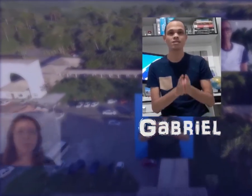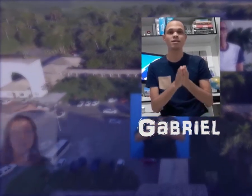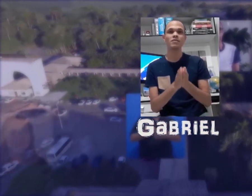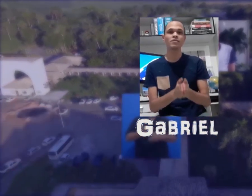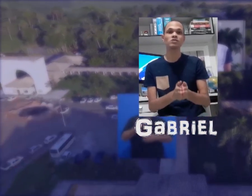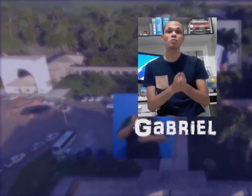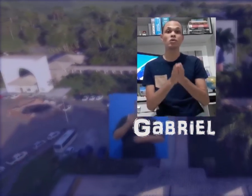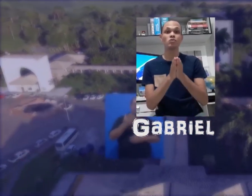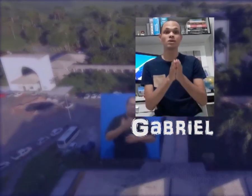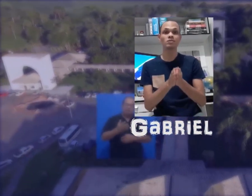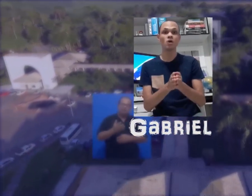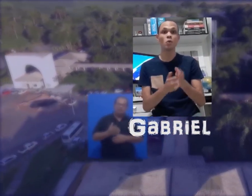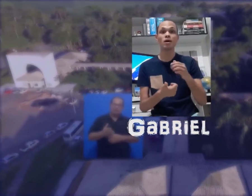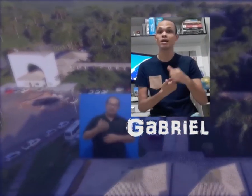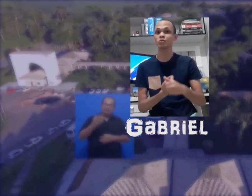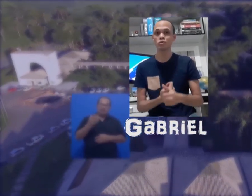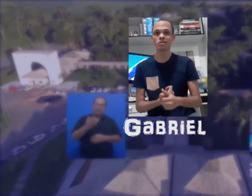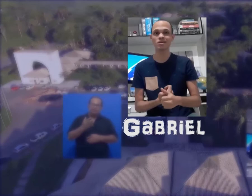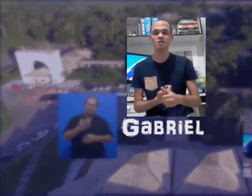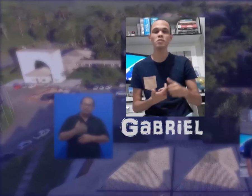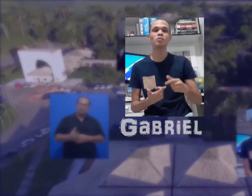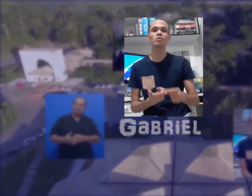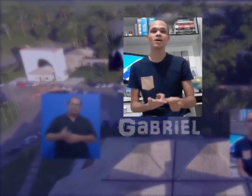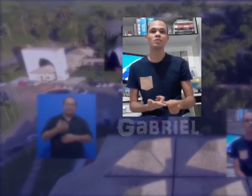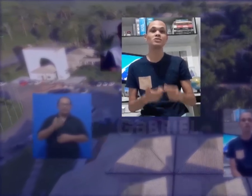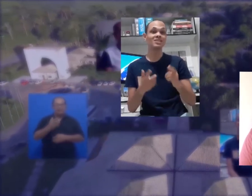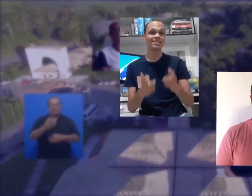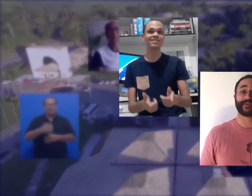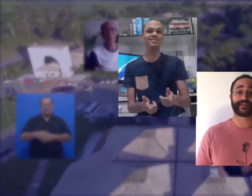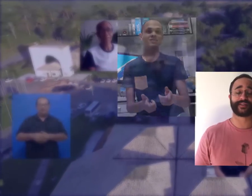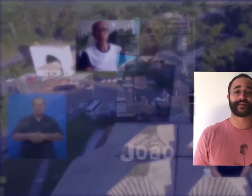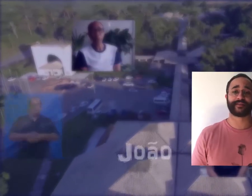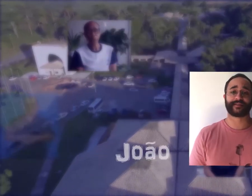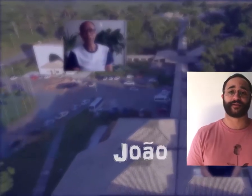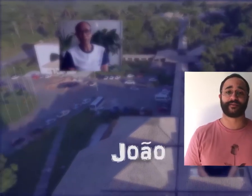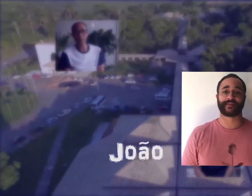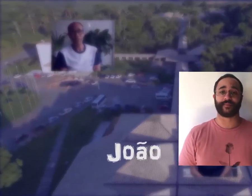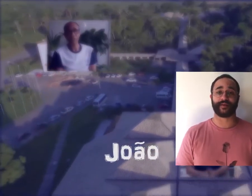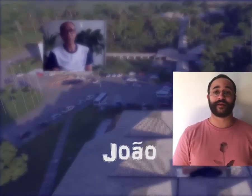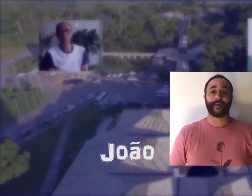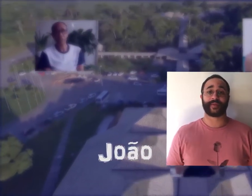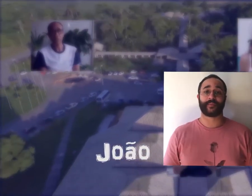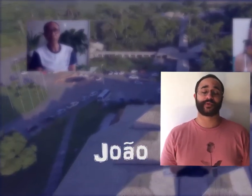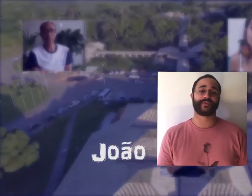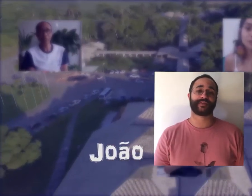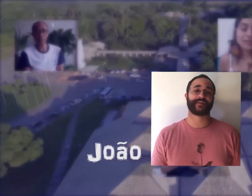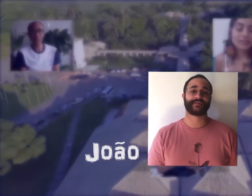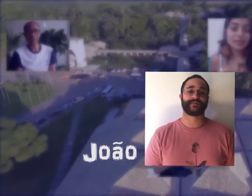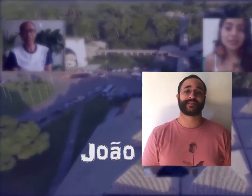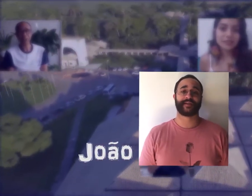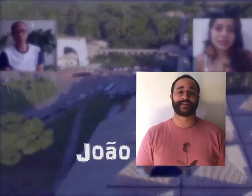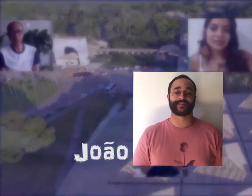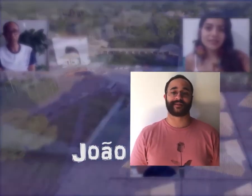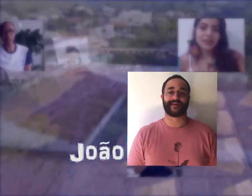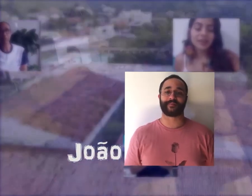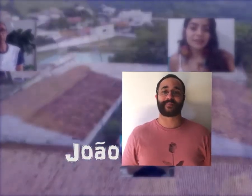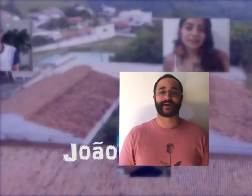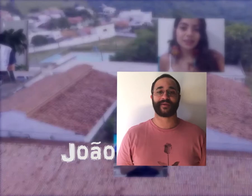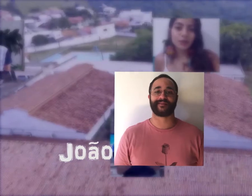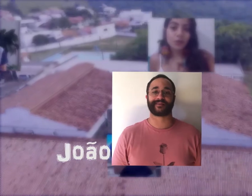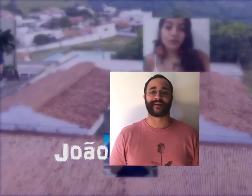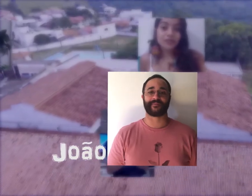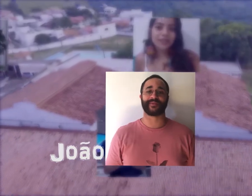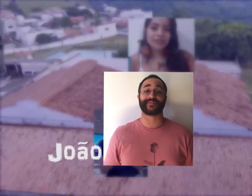prosperidade na defesa por uma educação gratuita, plural e de excelência. Gostaria de agradecer ao UFSB pela oportunidade de me fazer acreditar